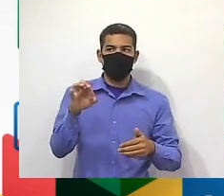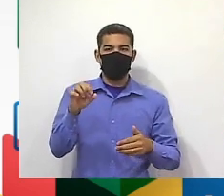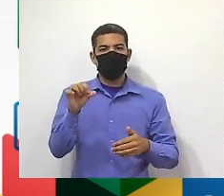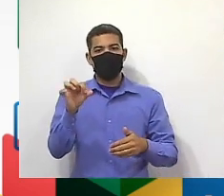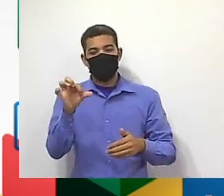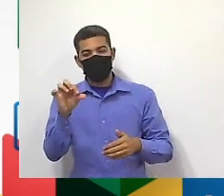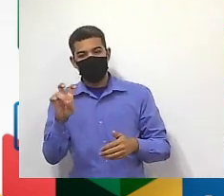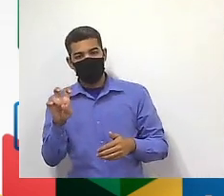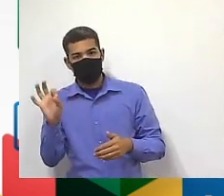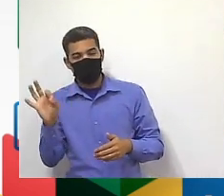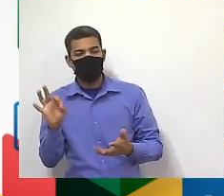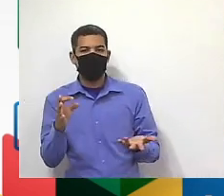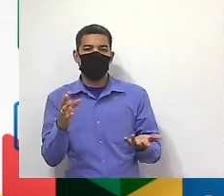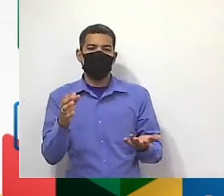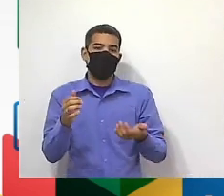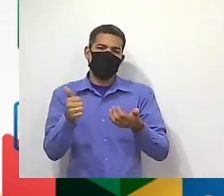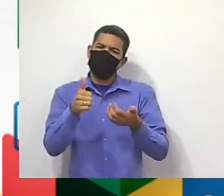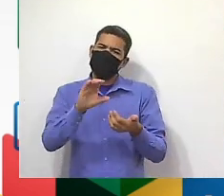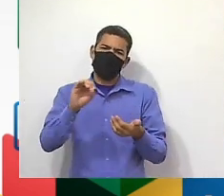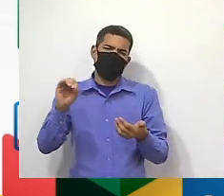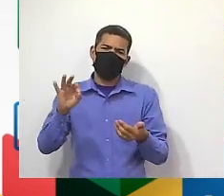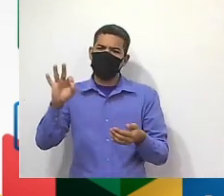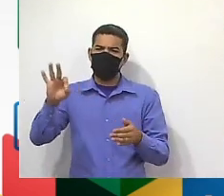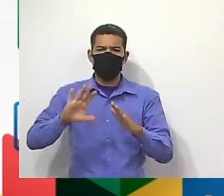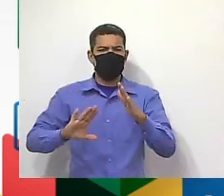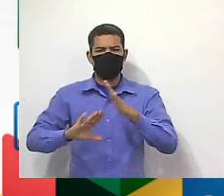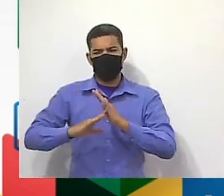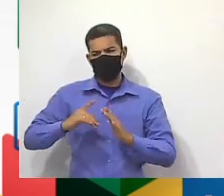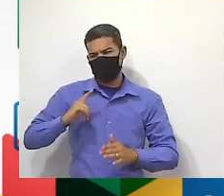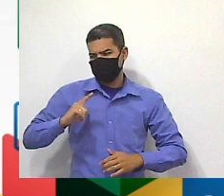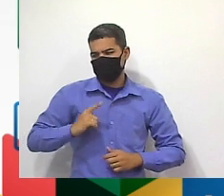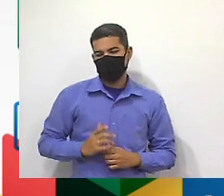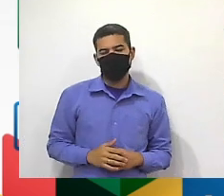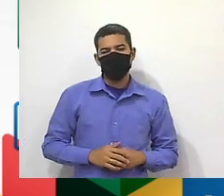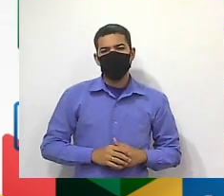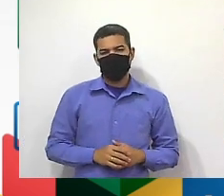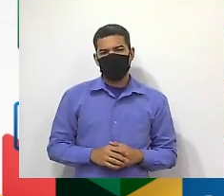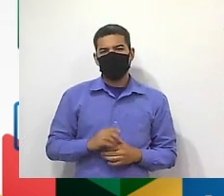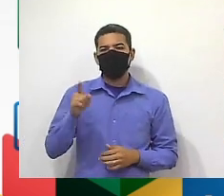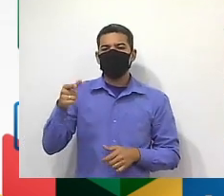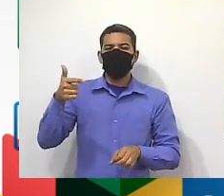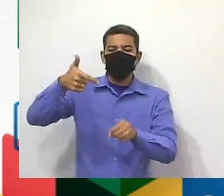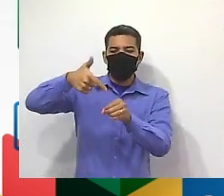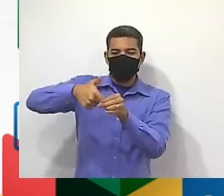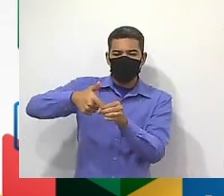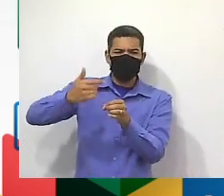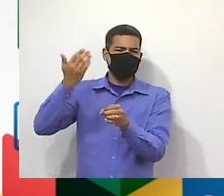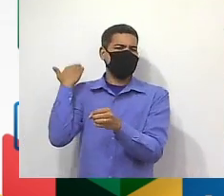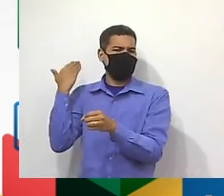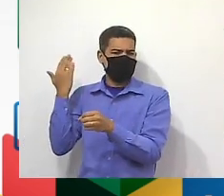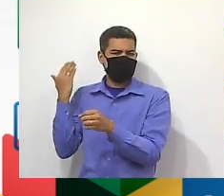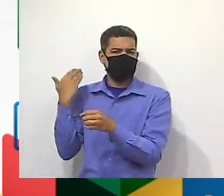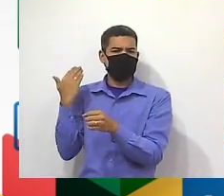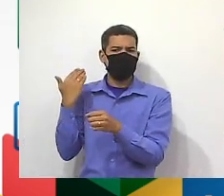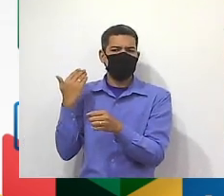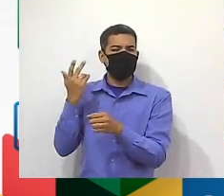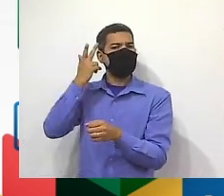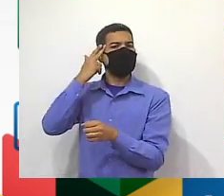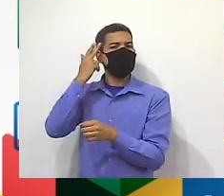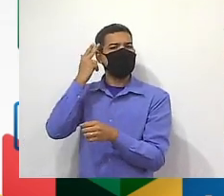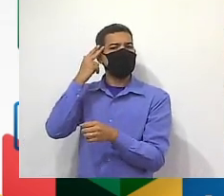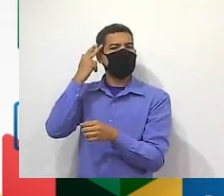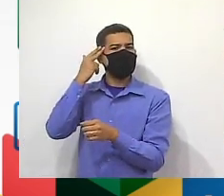carro. Então, o que é que acontece para que aquela gasolina que estava na temperatura ambiente comece a ficar